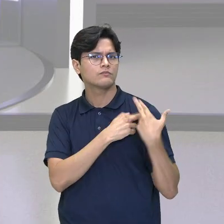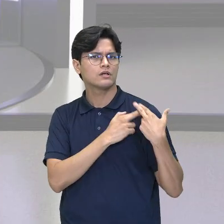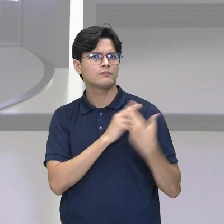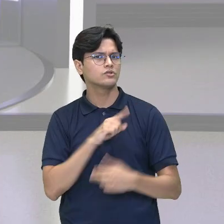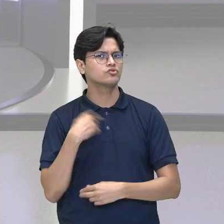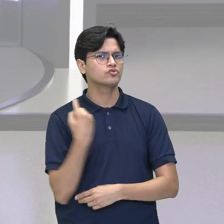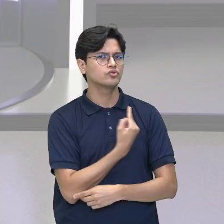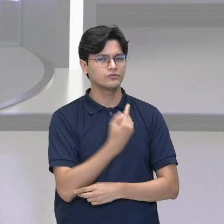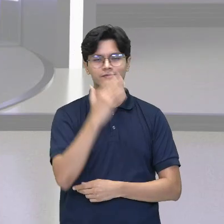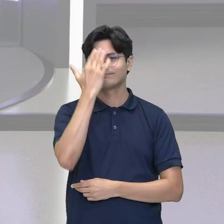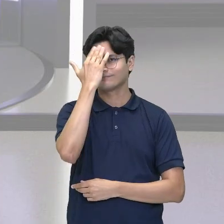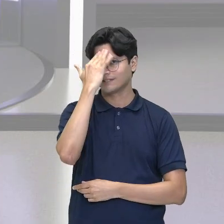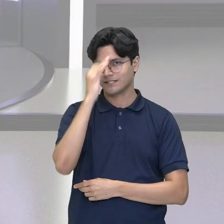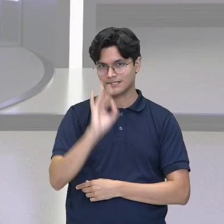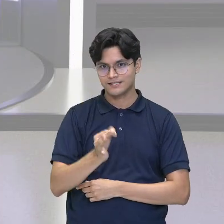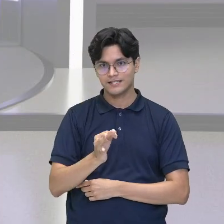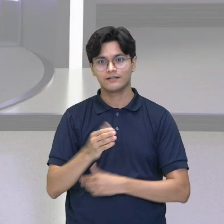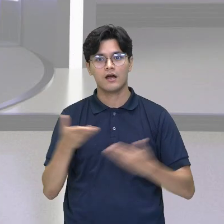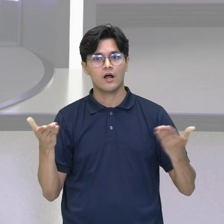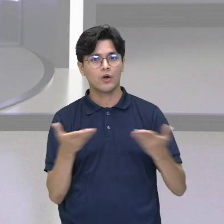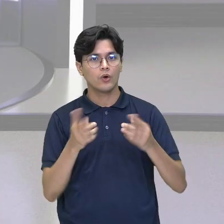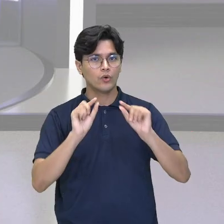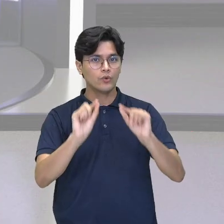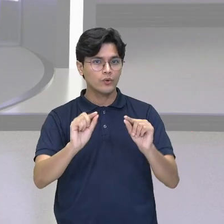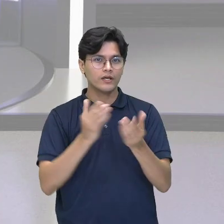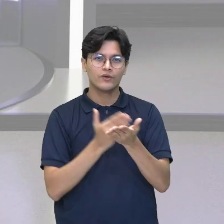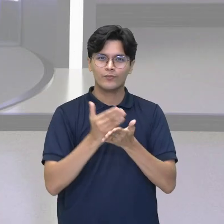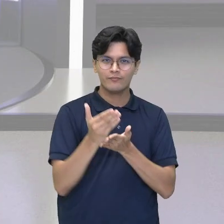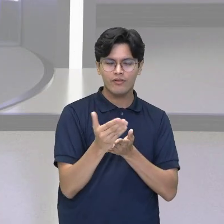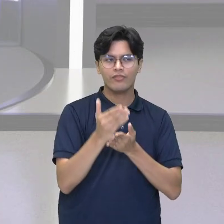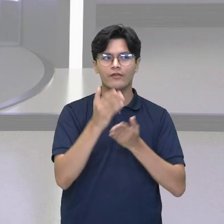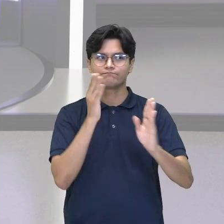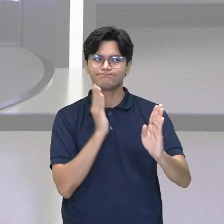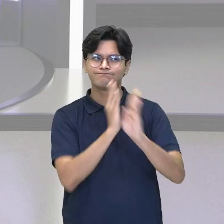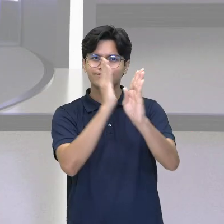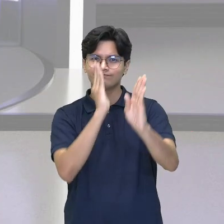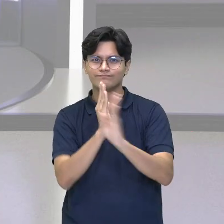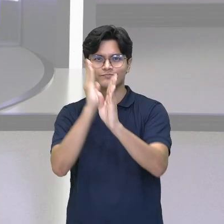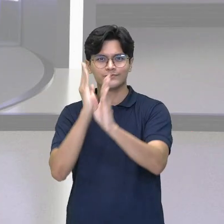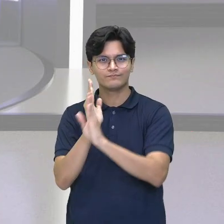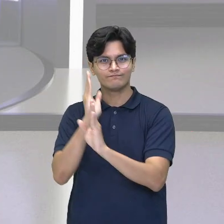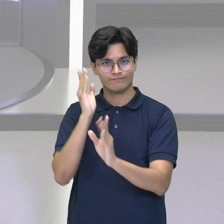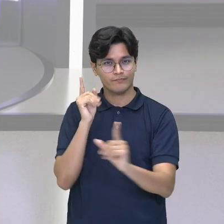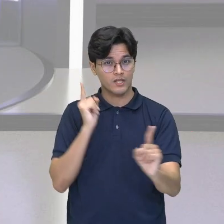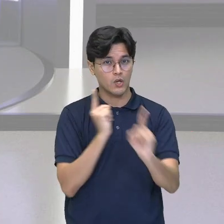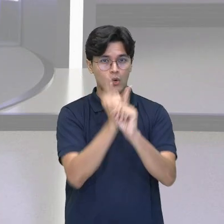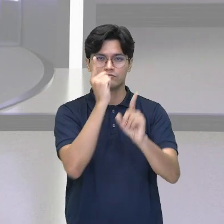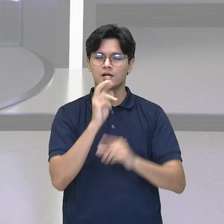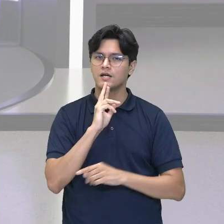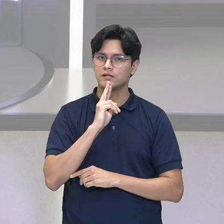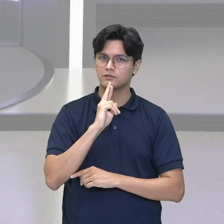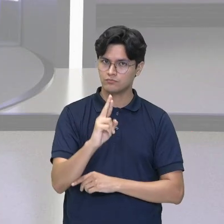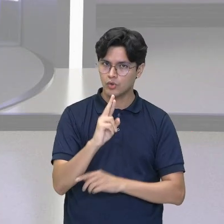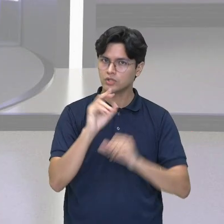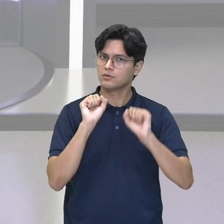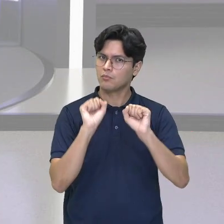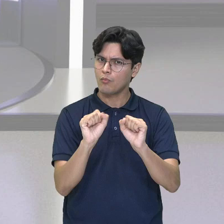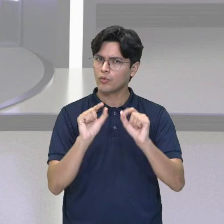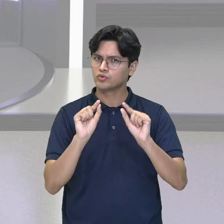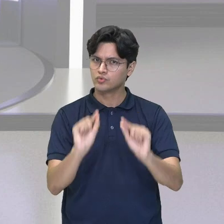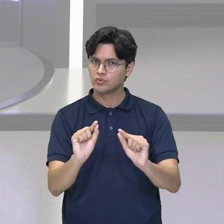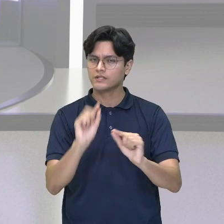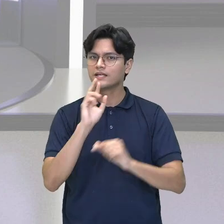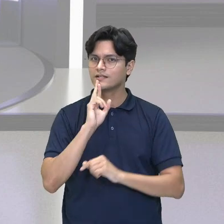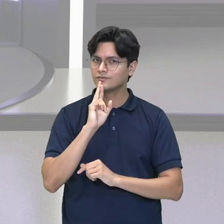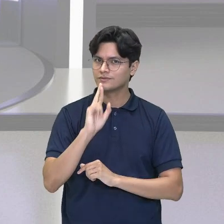nós mergulharmos nessas descobertas e encontrar respostas que podem transformar a sua maneira, a nossa maneira de ver